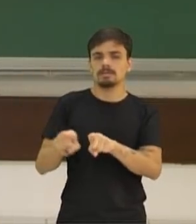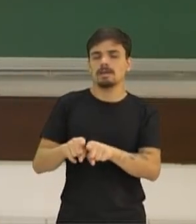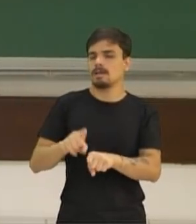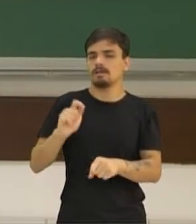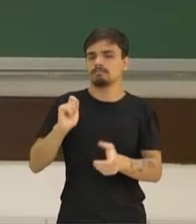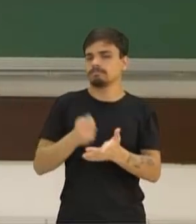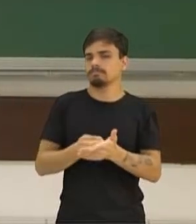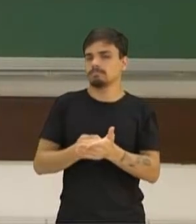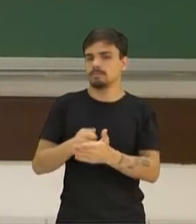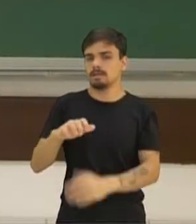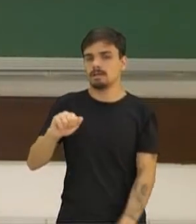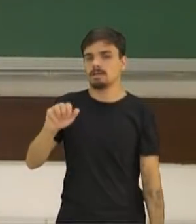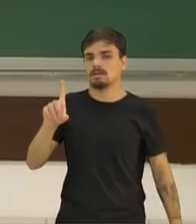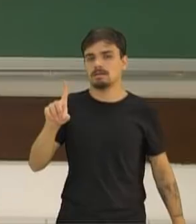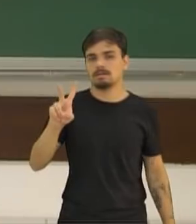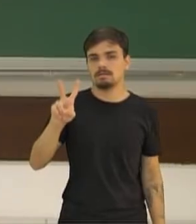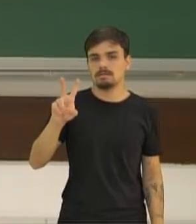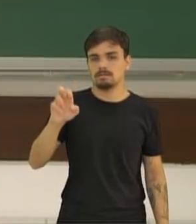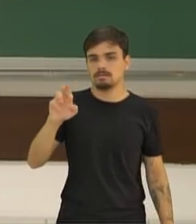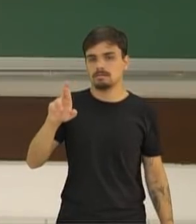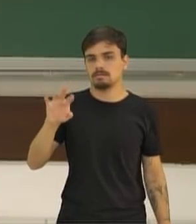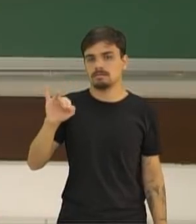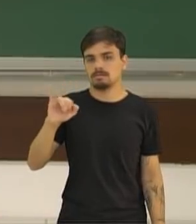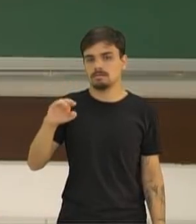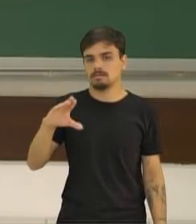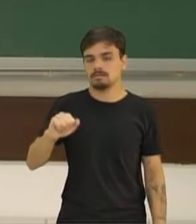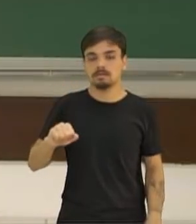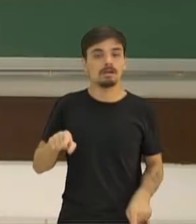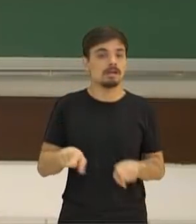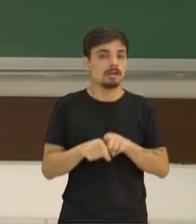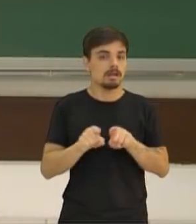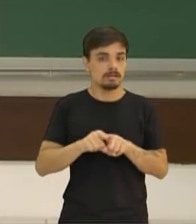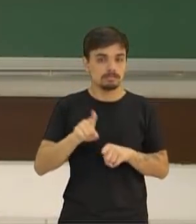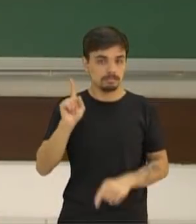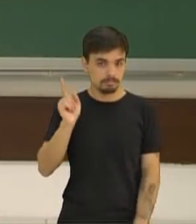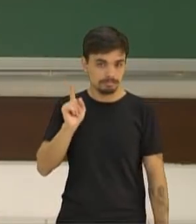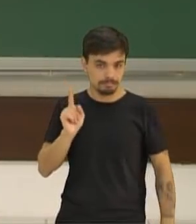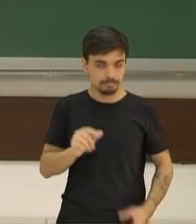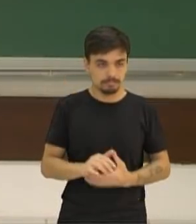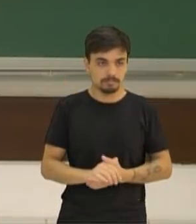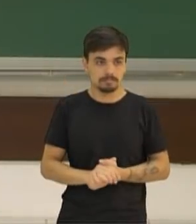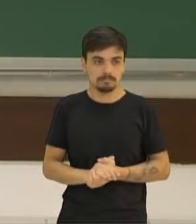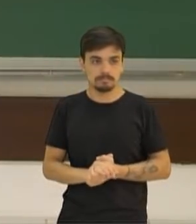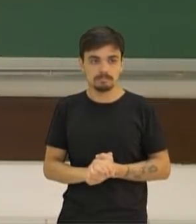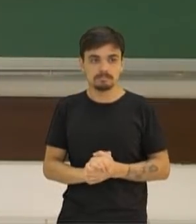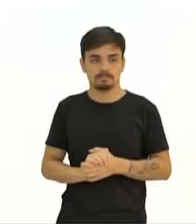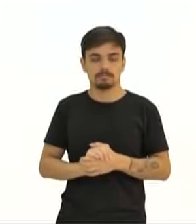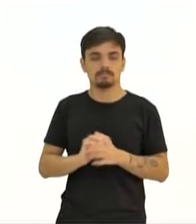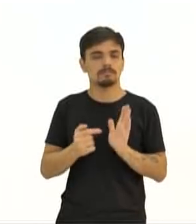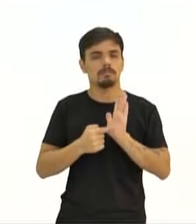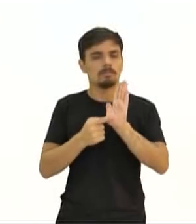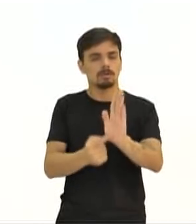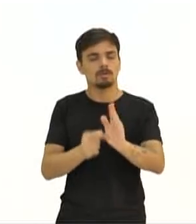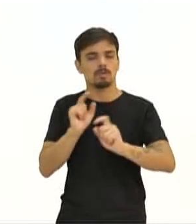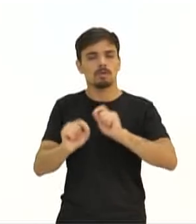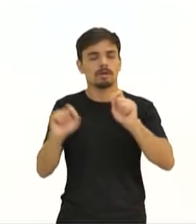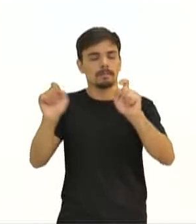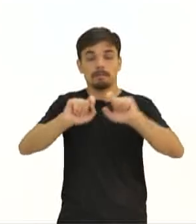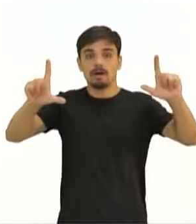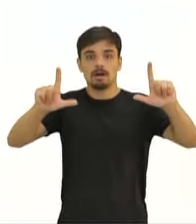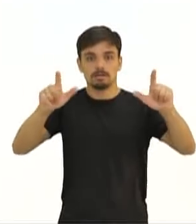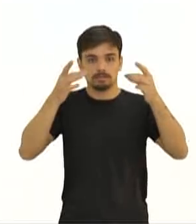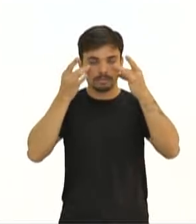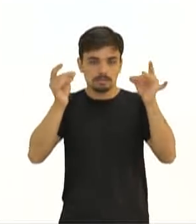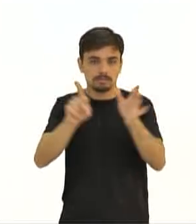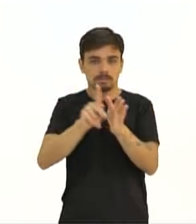essa placa amarela, com fundo ali escrito preto, é uma placa de advertência. Indica um alerta para o